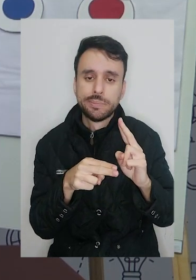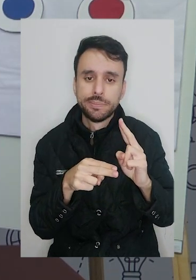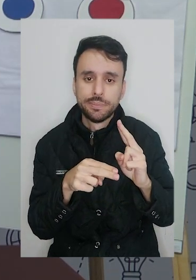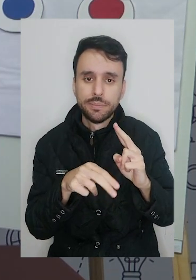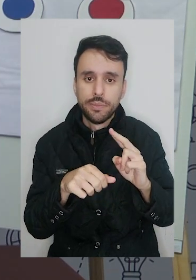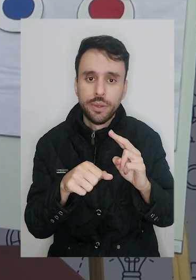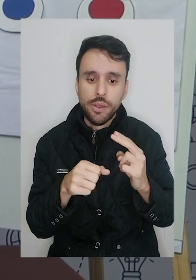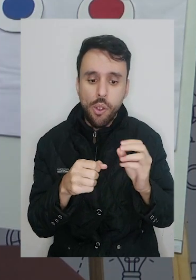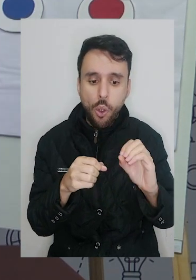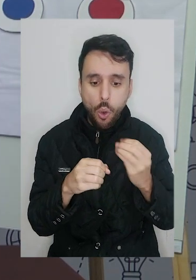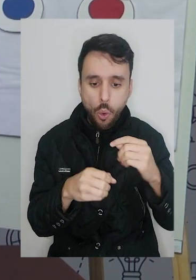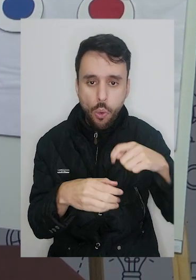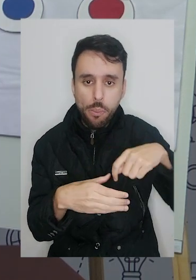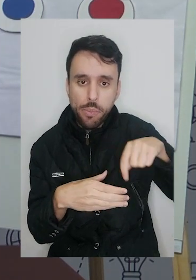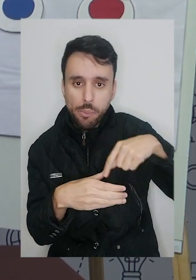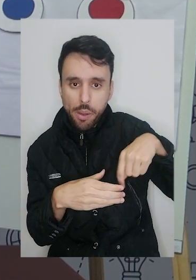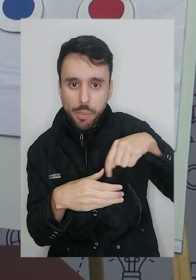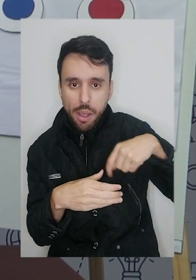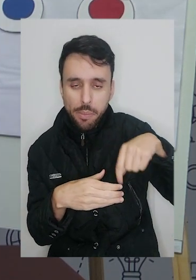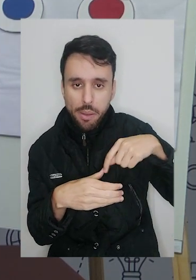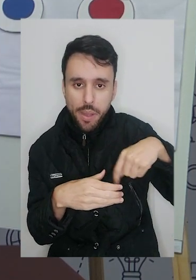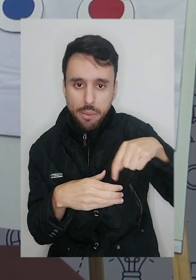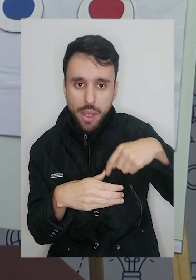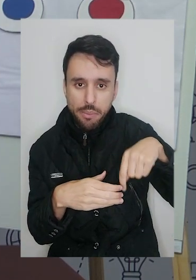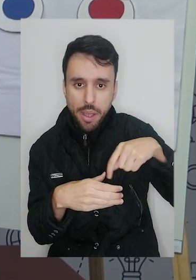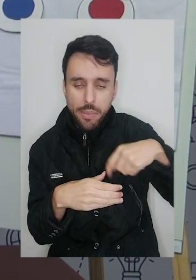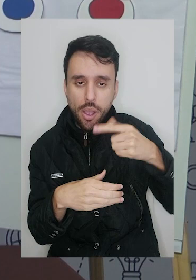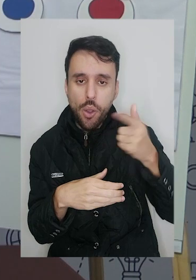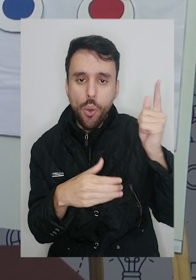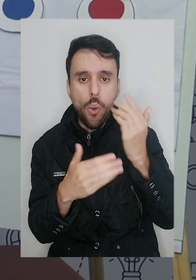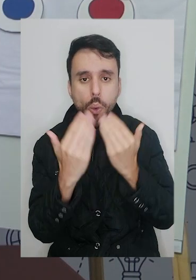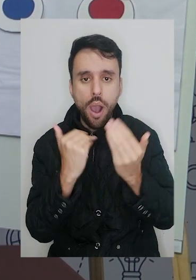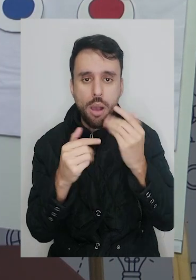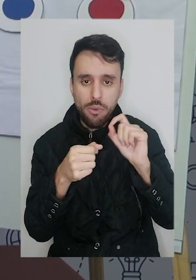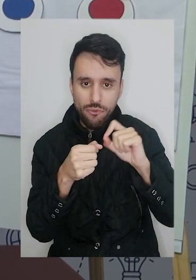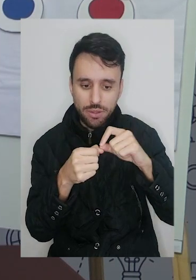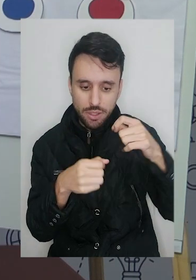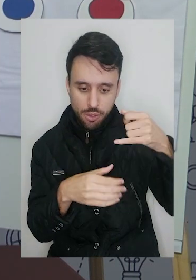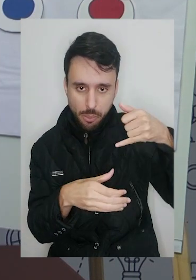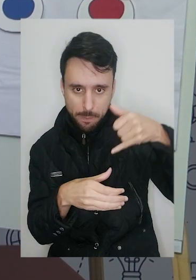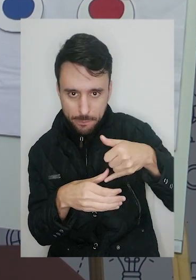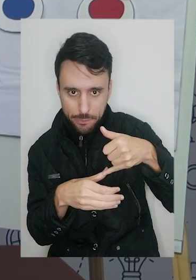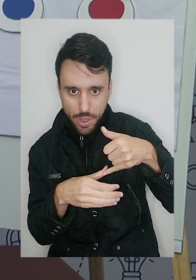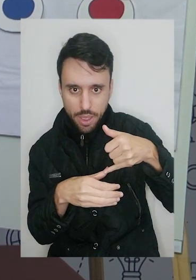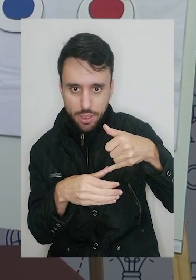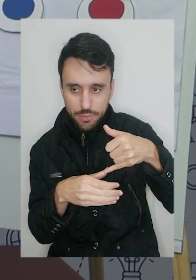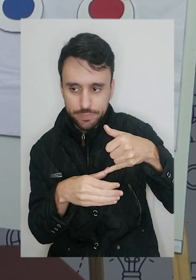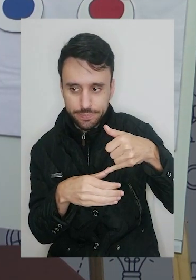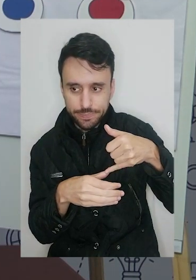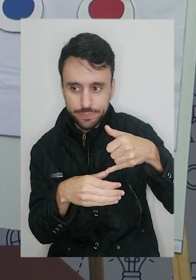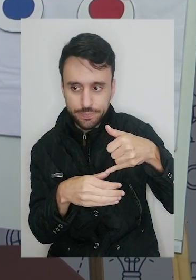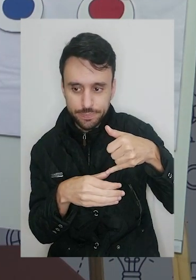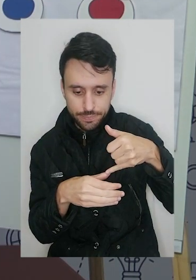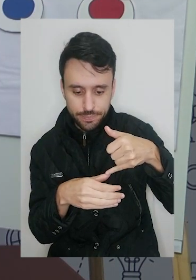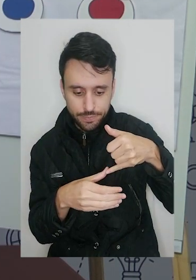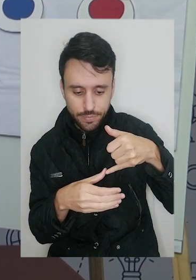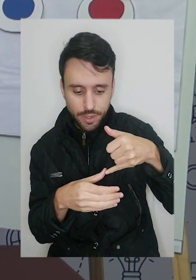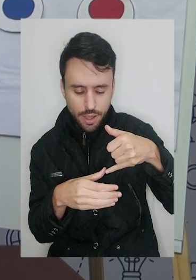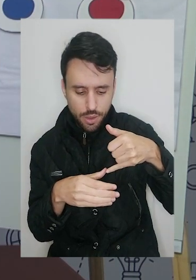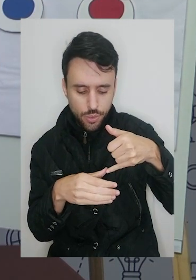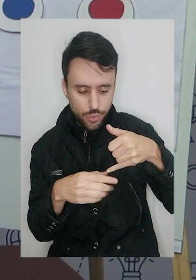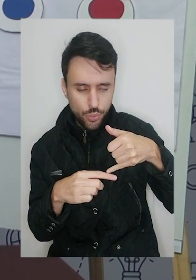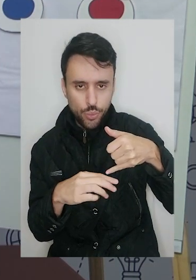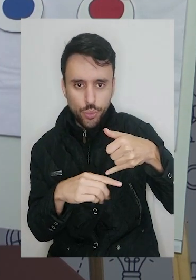ponto dele para os ovos, assim, usa este termômetro. Para outros alimentos também. Então, você coloca essa ponta aqui para saber a